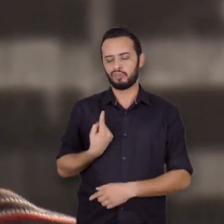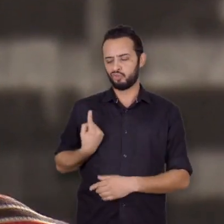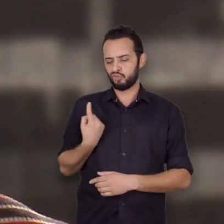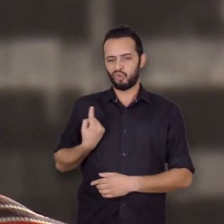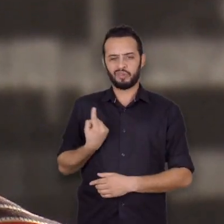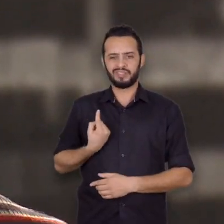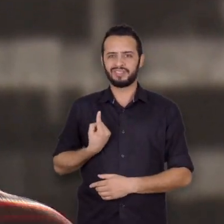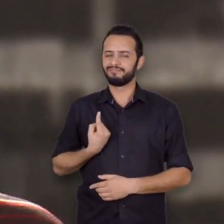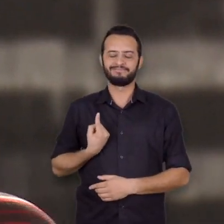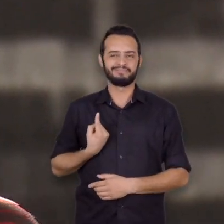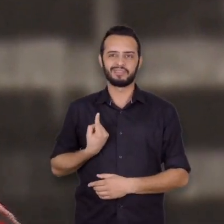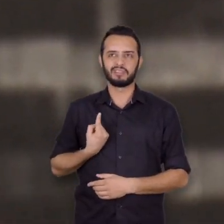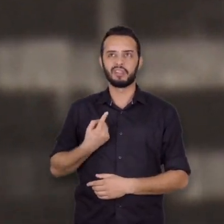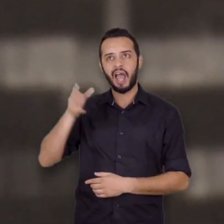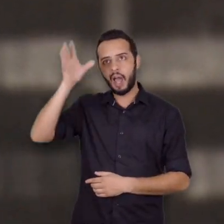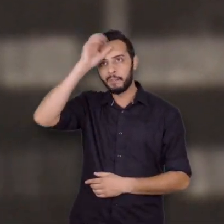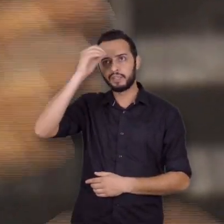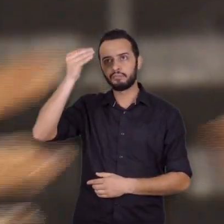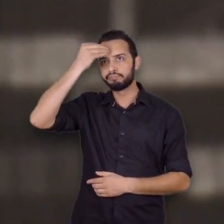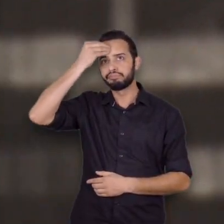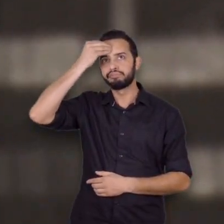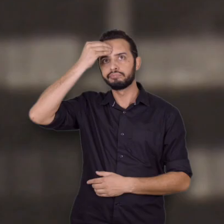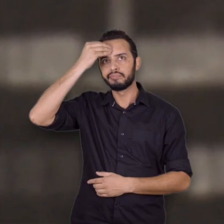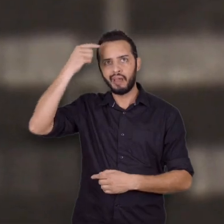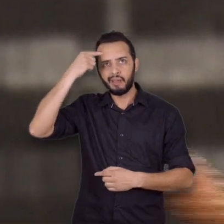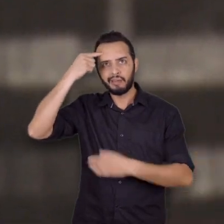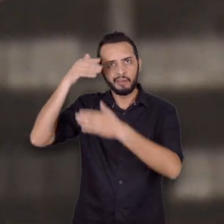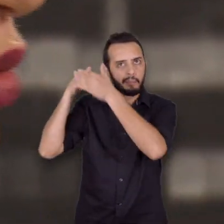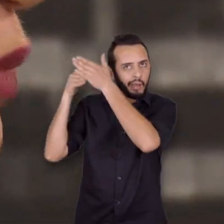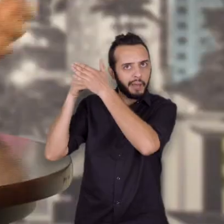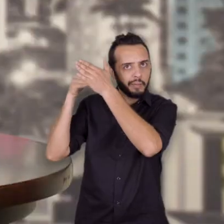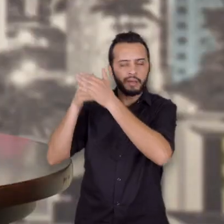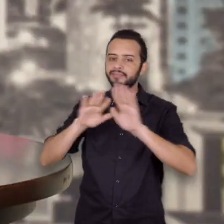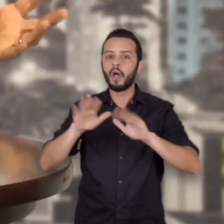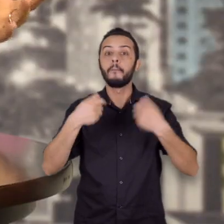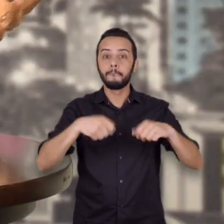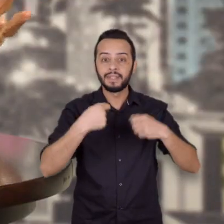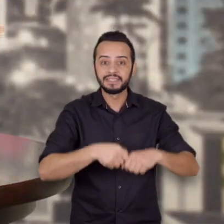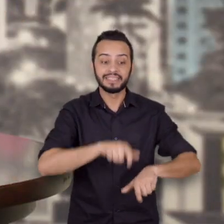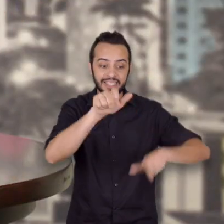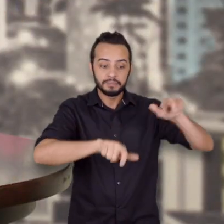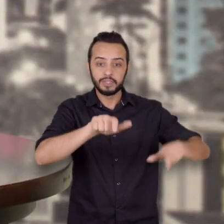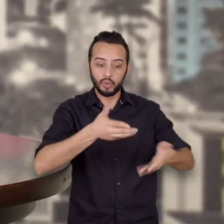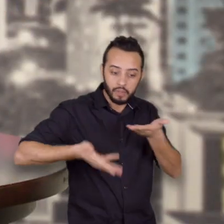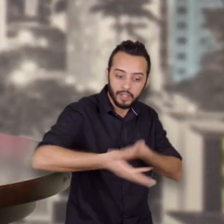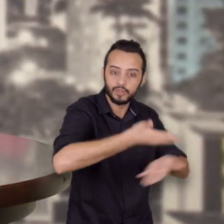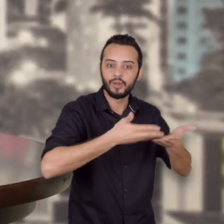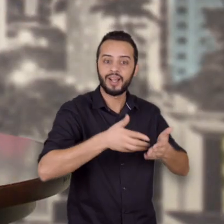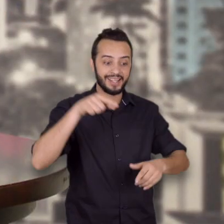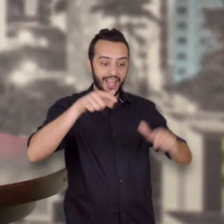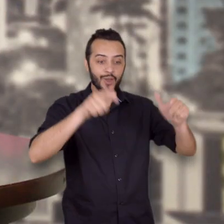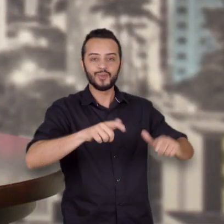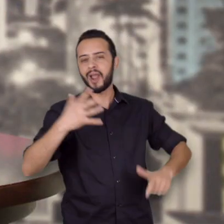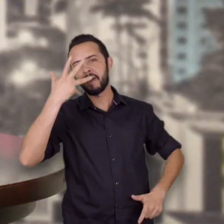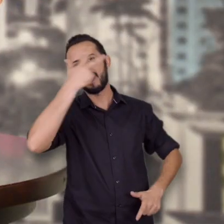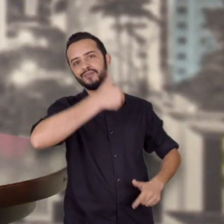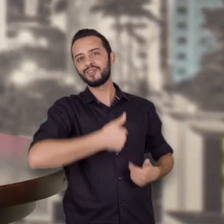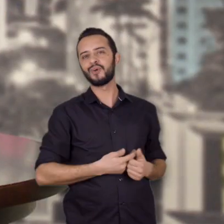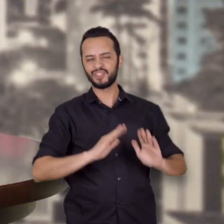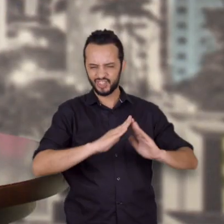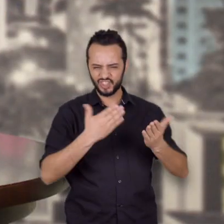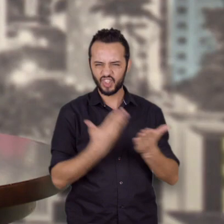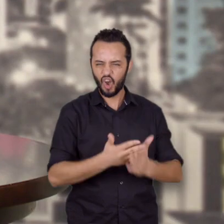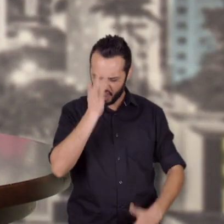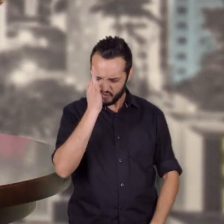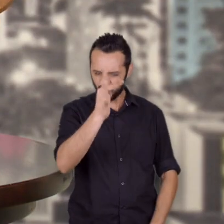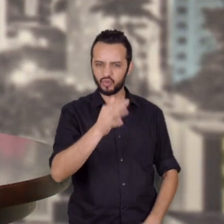porque é necessário que o conhecimento seja atravessado pelo mundo, pelos outros, pelos afetos. Então a escola é um lugar lindo. Esse é o futuro da escola,